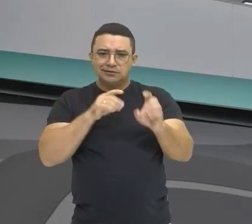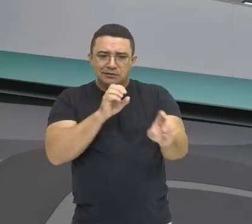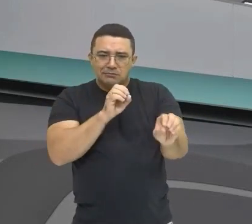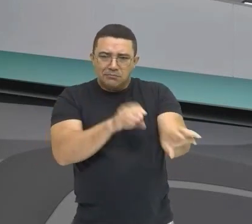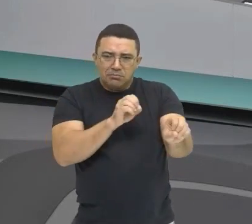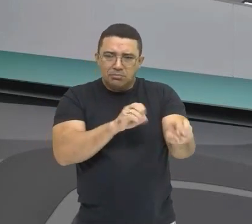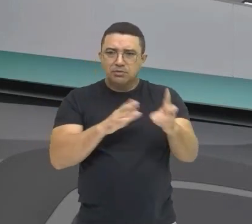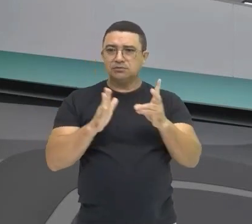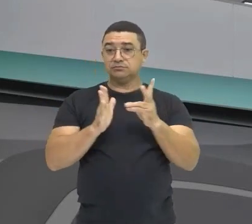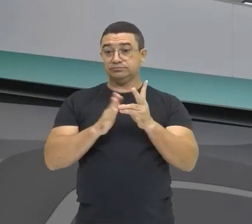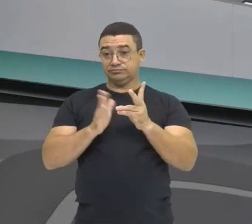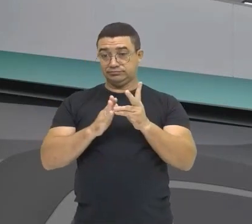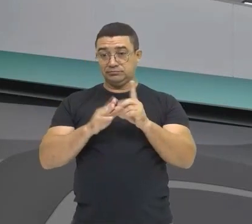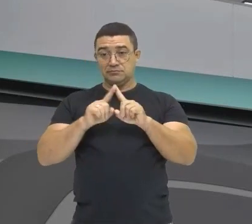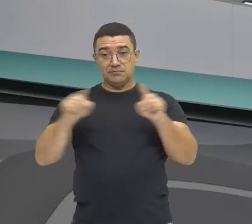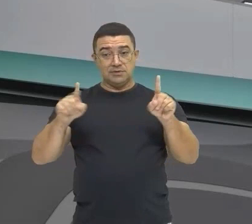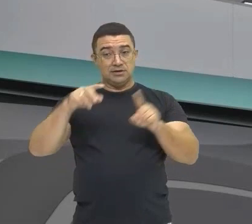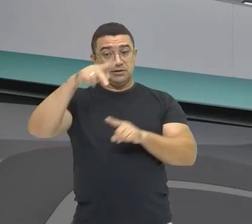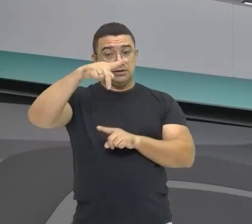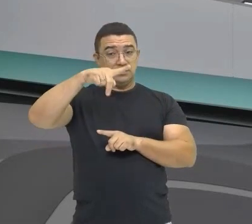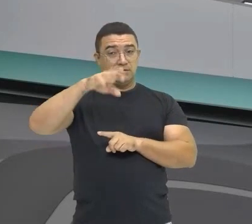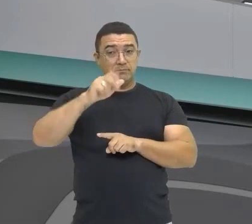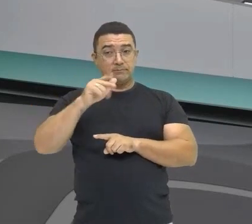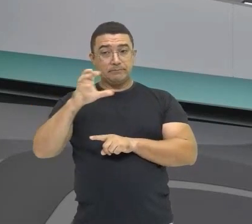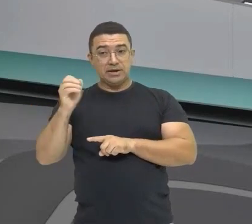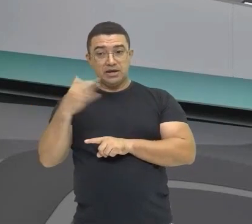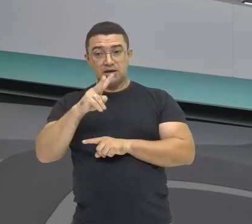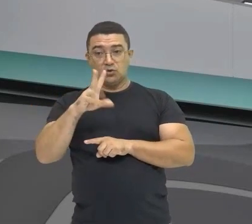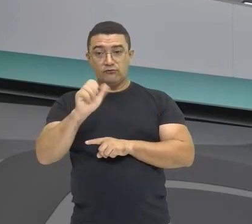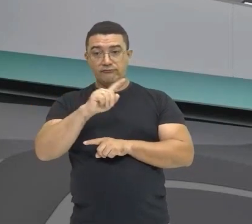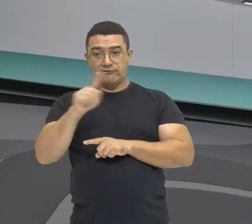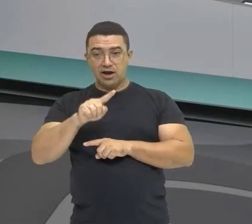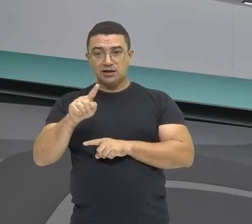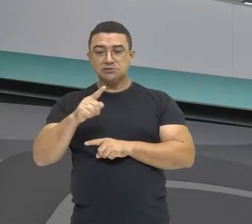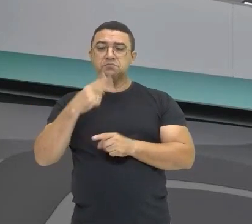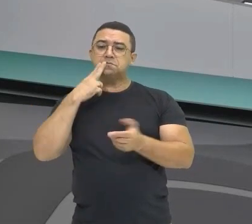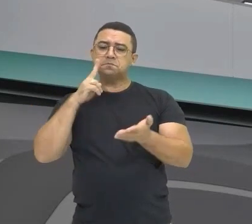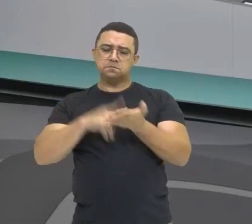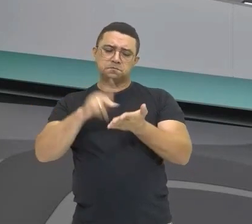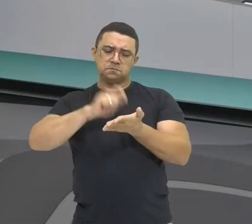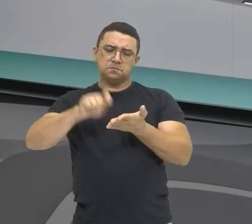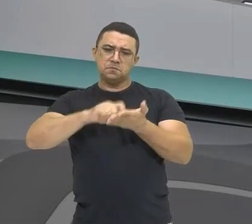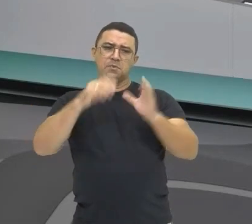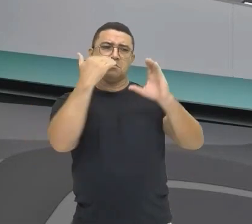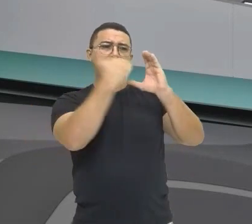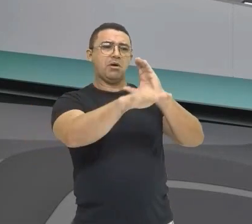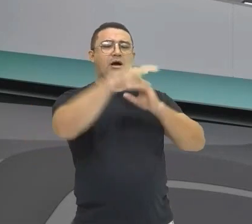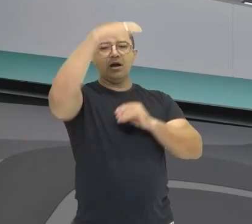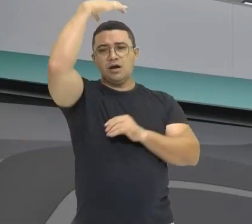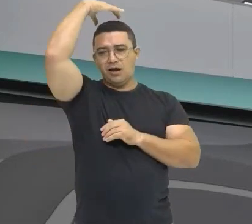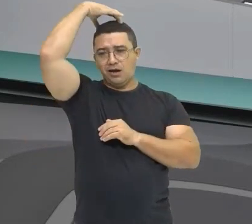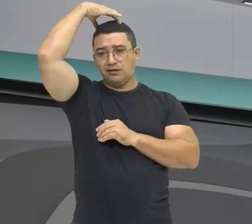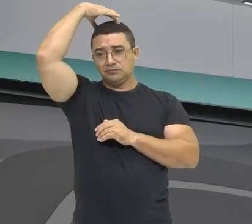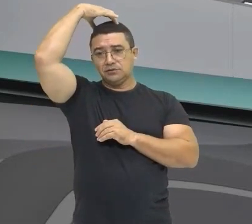Vaz de Caminha já está sugerindo a Dom Manuel Venturoso, né, que entre todos os benefícios que se pode